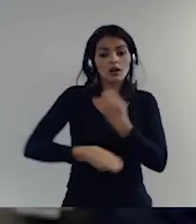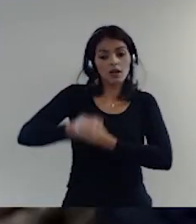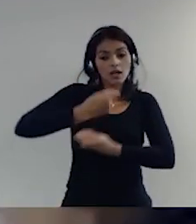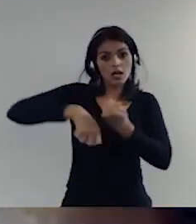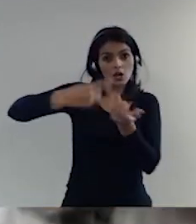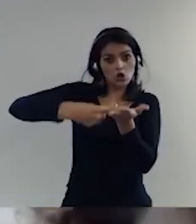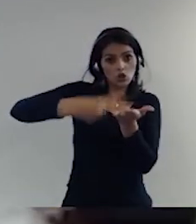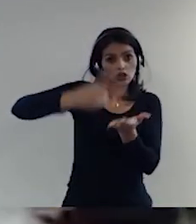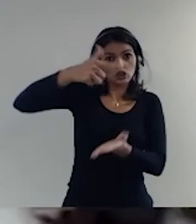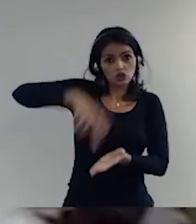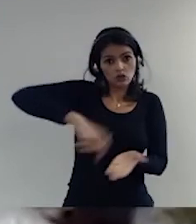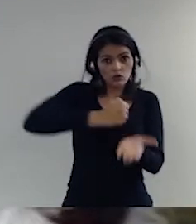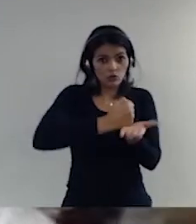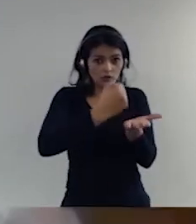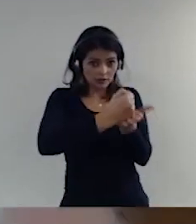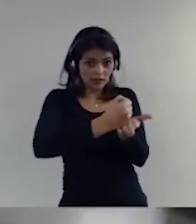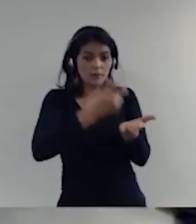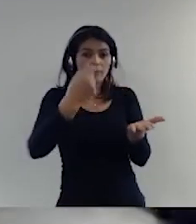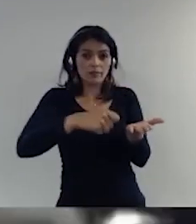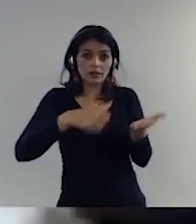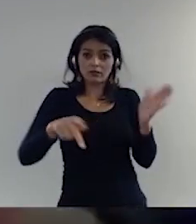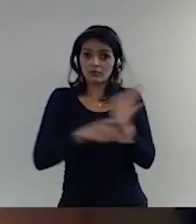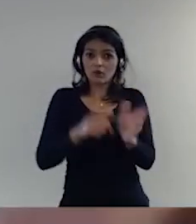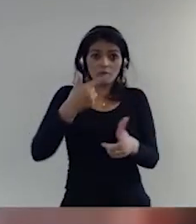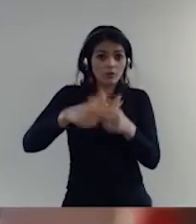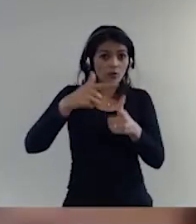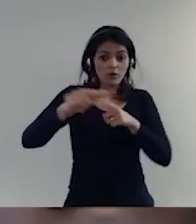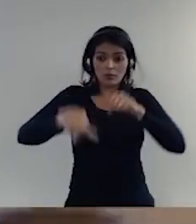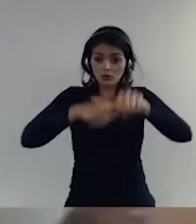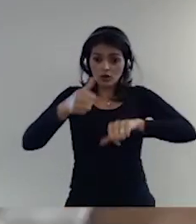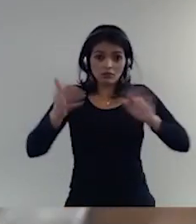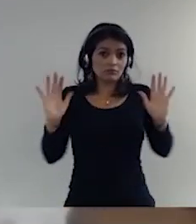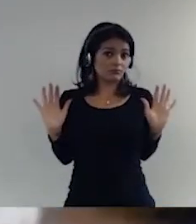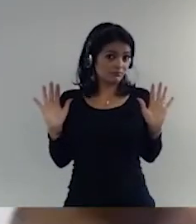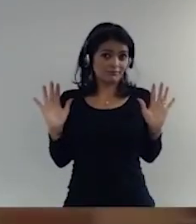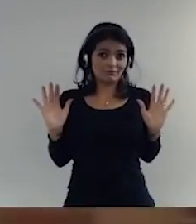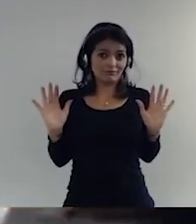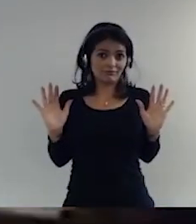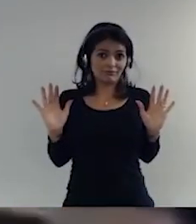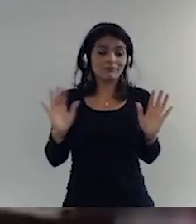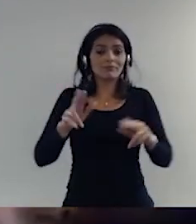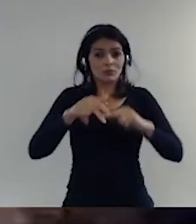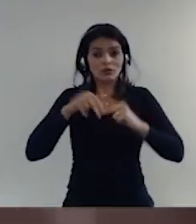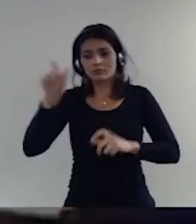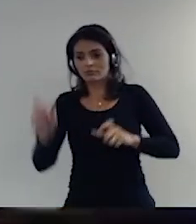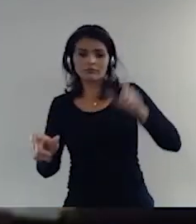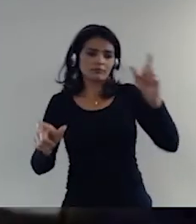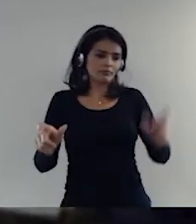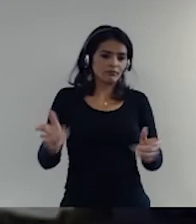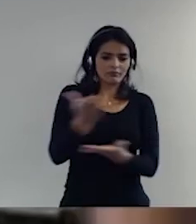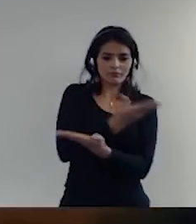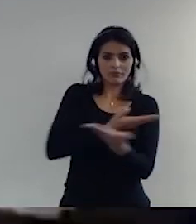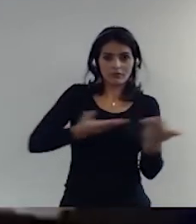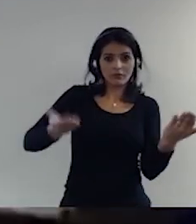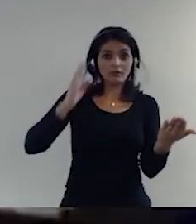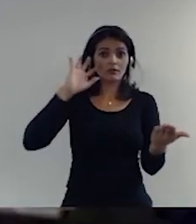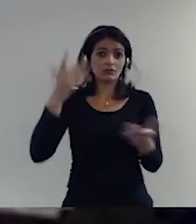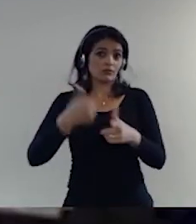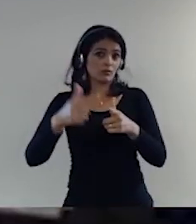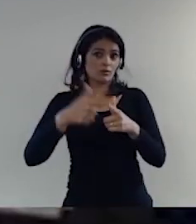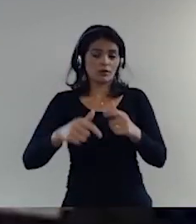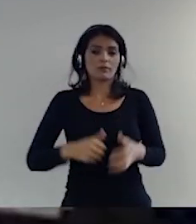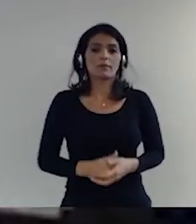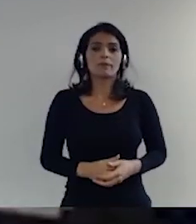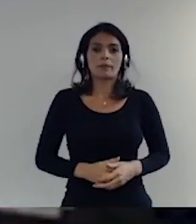renegociação estivesse submetida ao problema da alteração das circunstâncias em que ela ocorre. E, portanto, as partes anteciparem esse problema. E